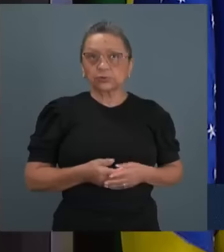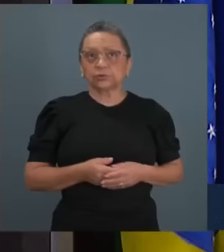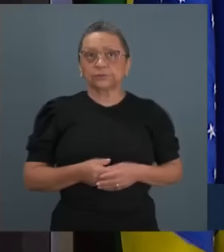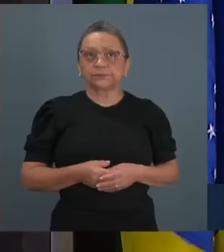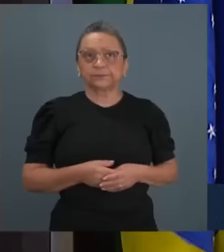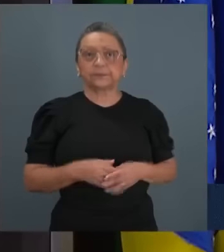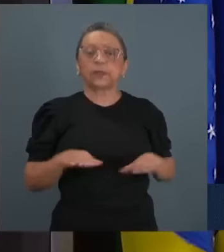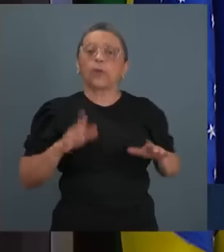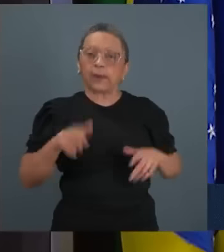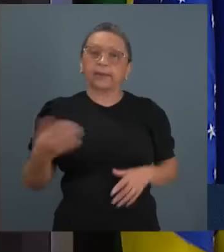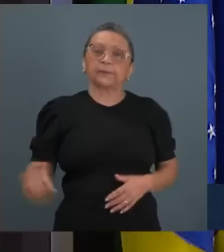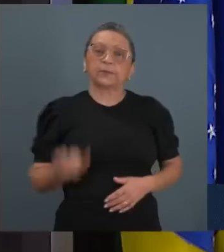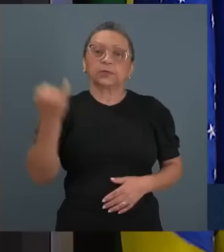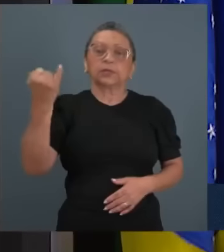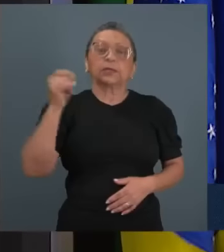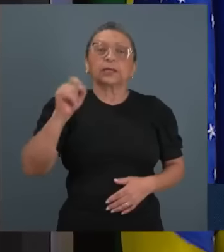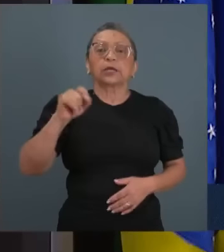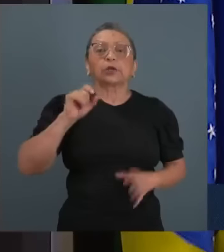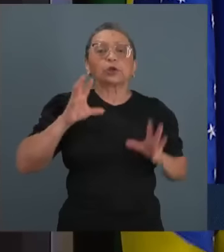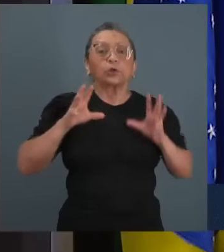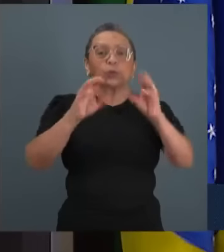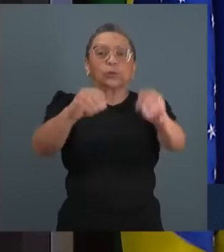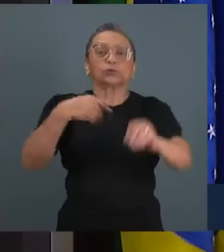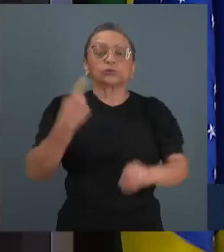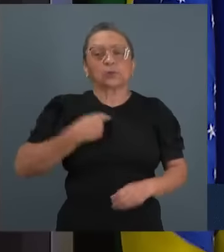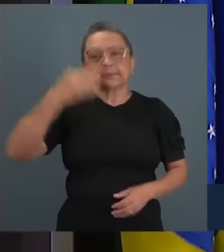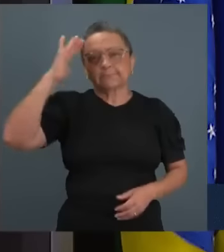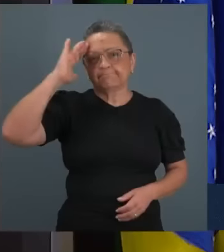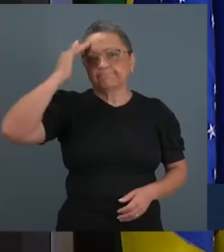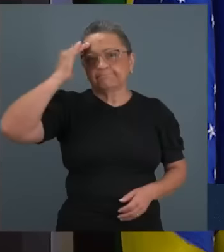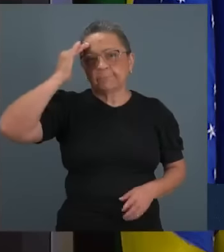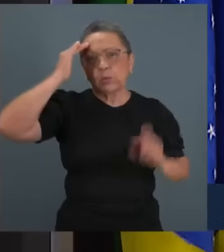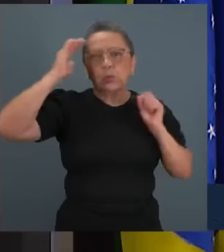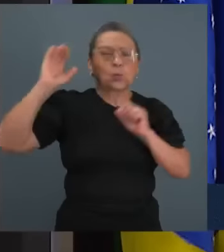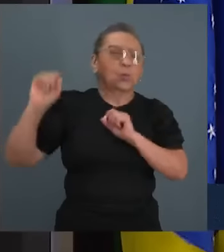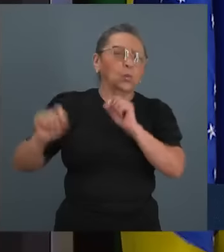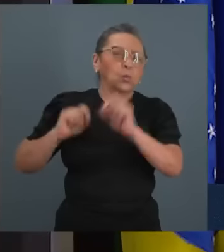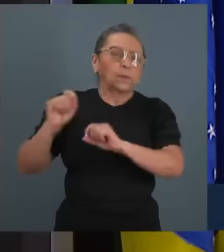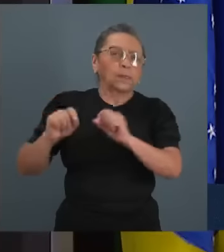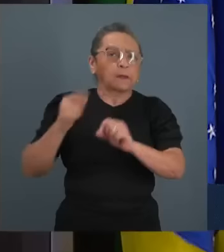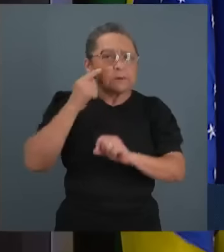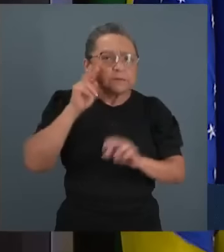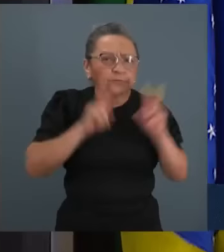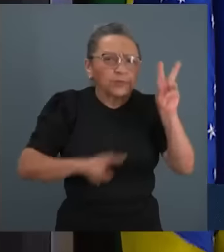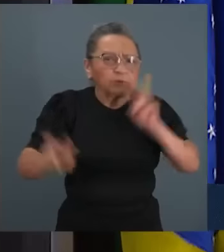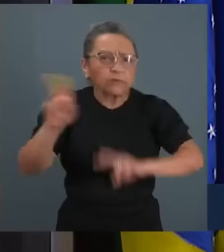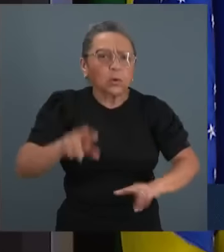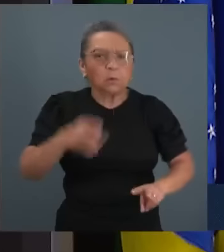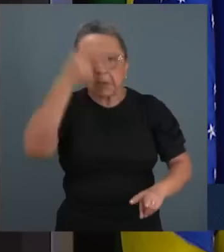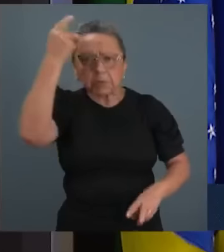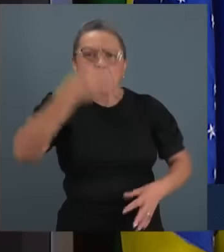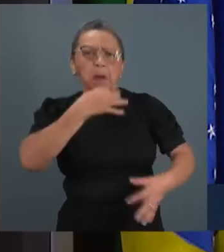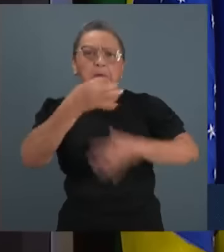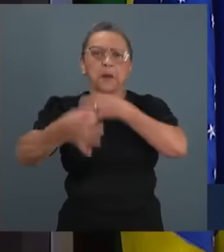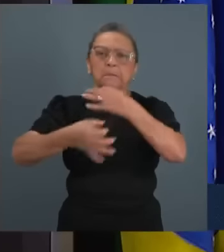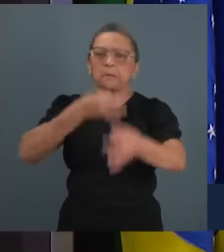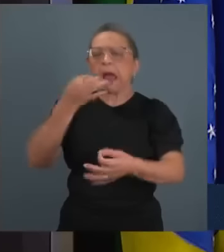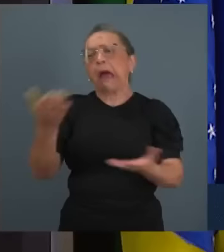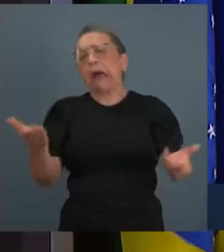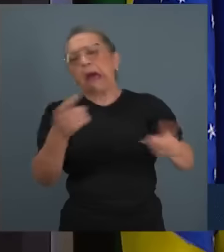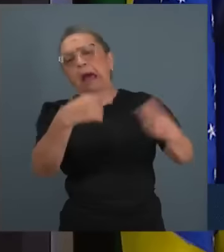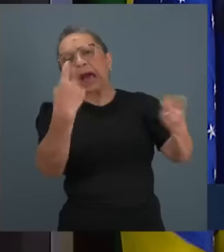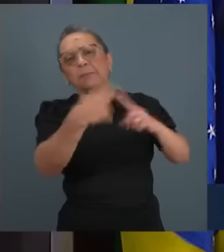muito importante que a gente entenda. Você viu aí comentaristas falando, mas isso aí foi por causa